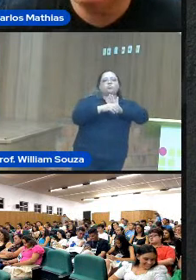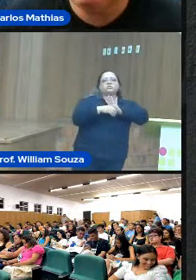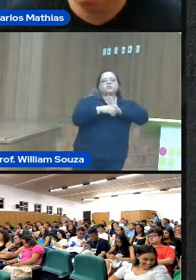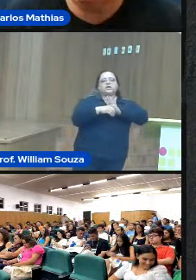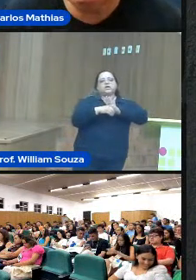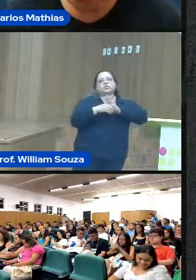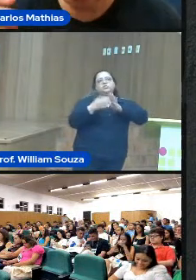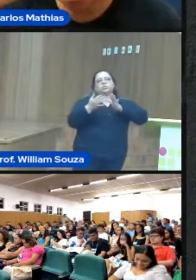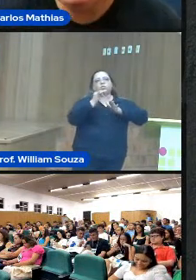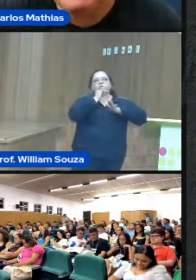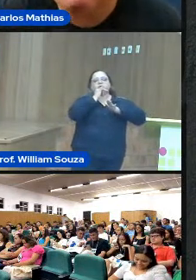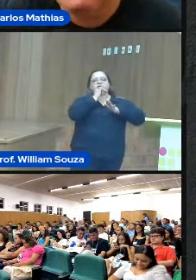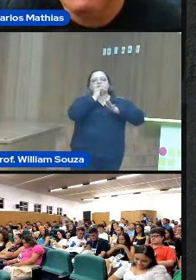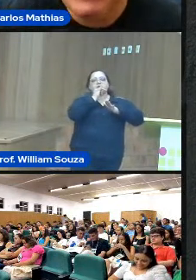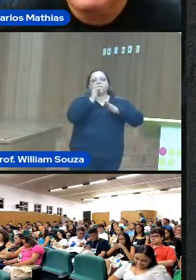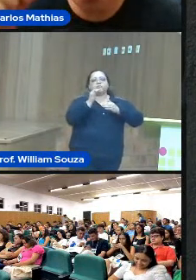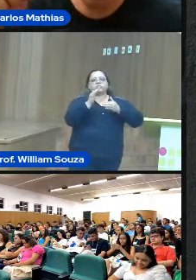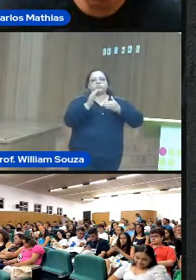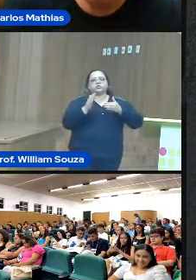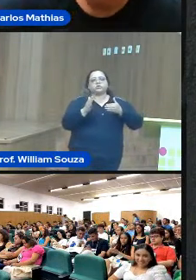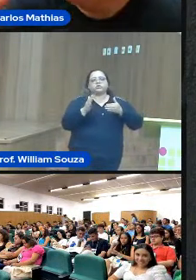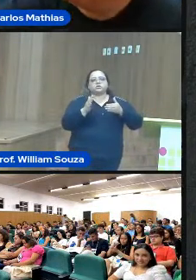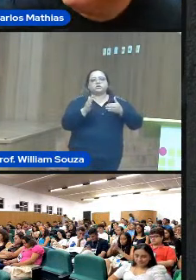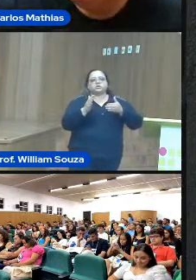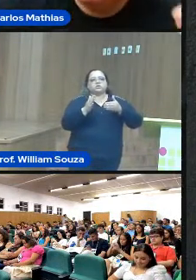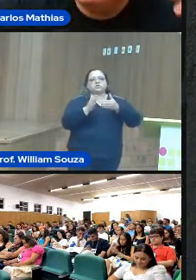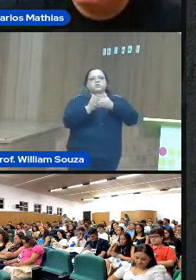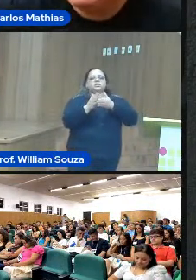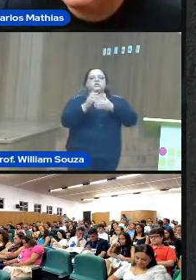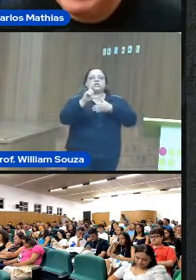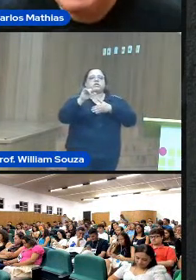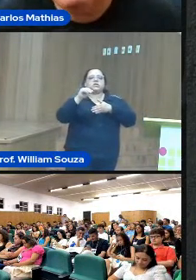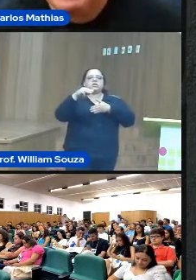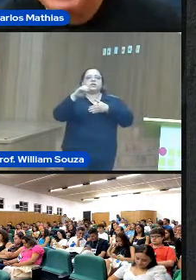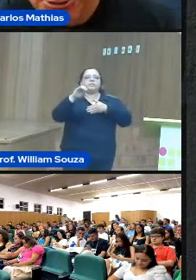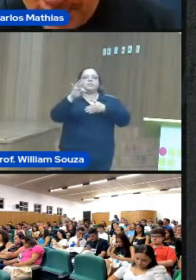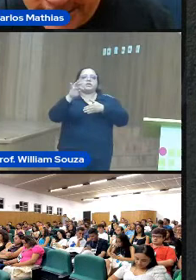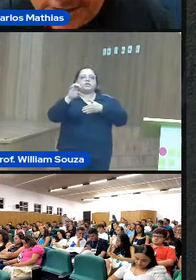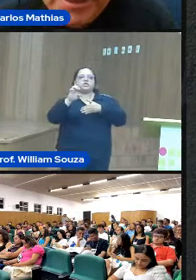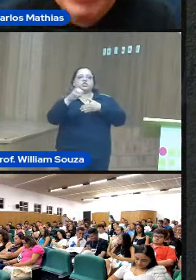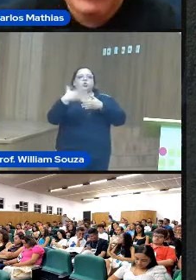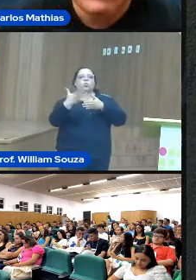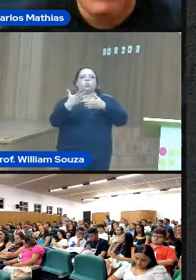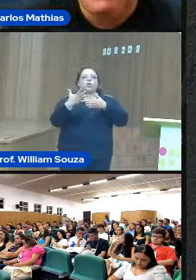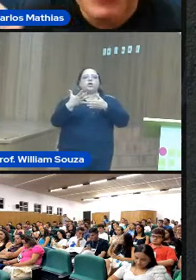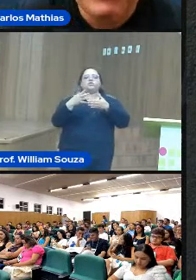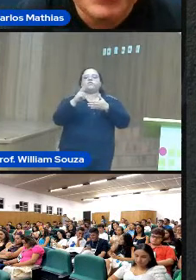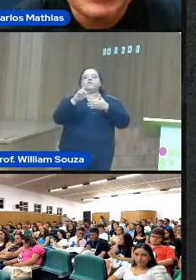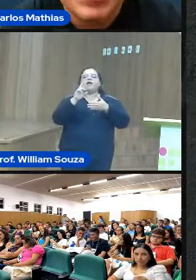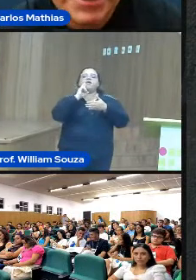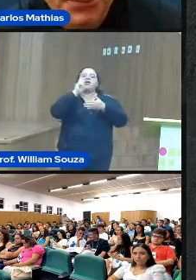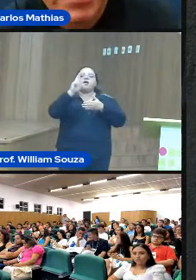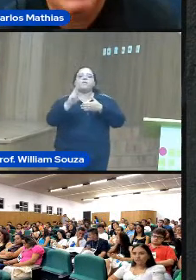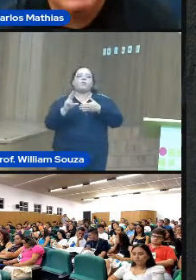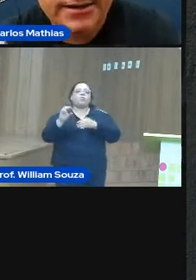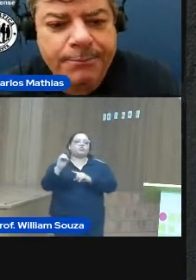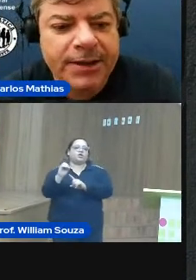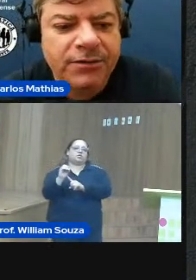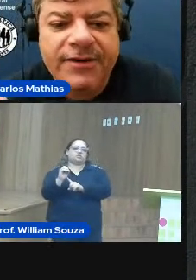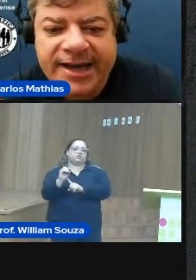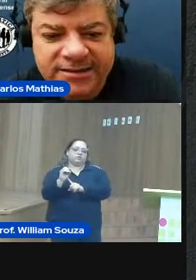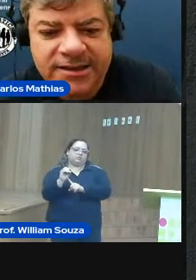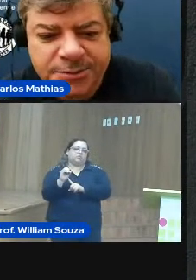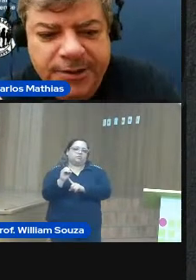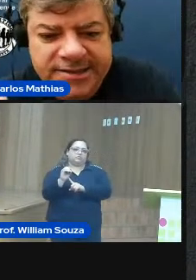por exemplo, que a gente aprende em cálculo, a limite quando x tende a zero, aquelas coisas, isso foi feito nessa época,